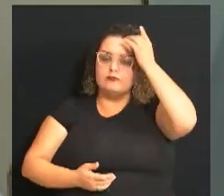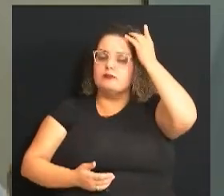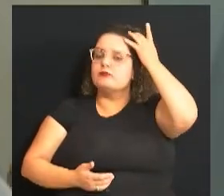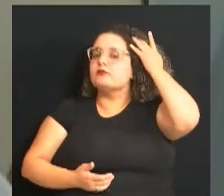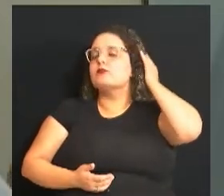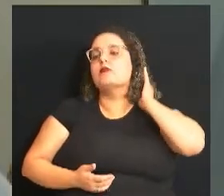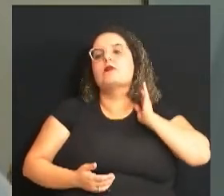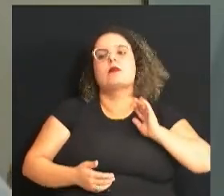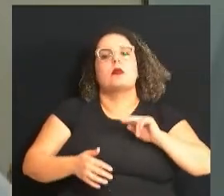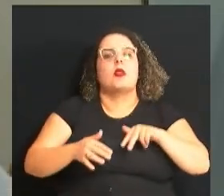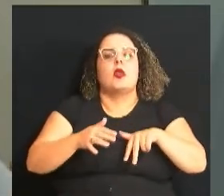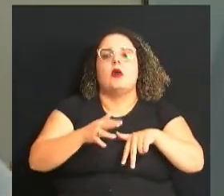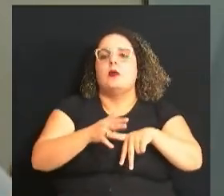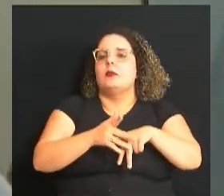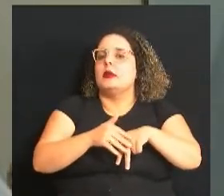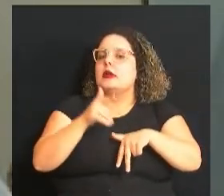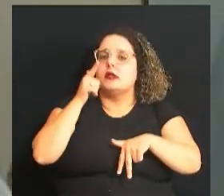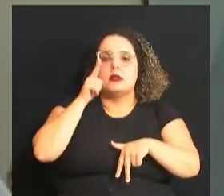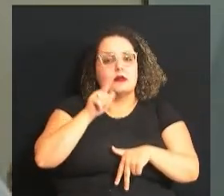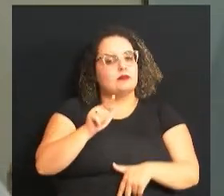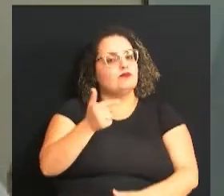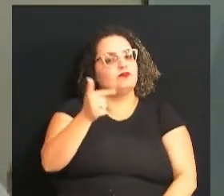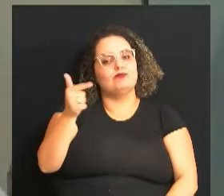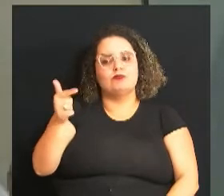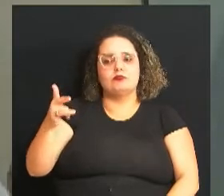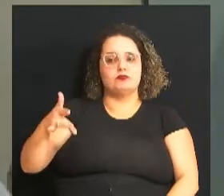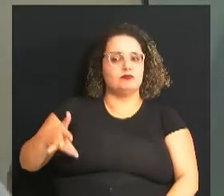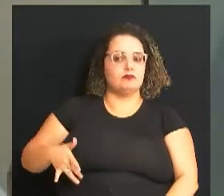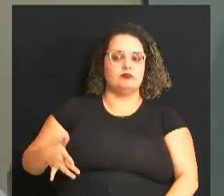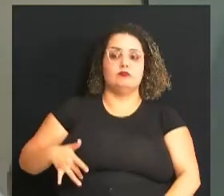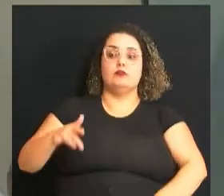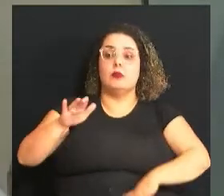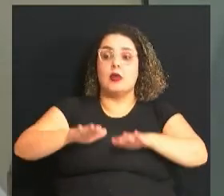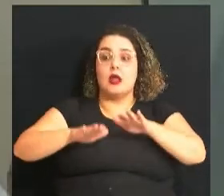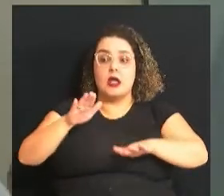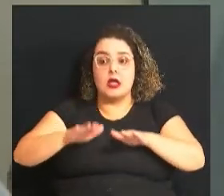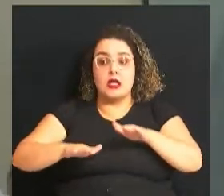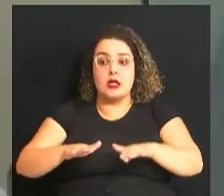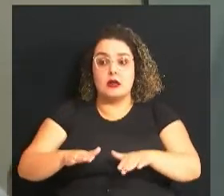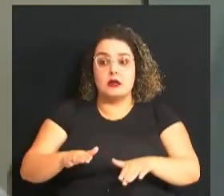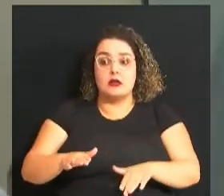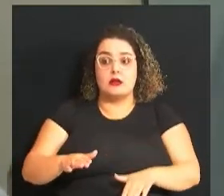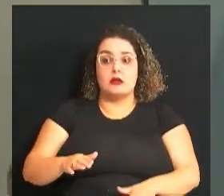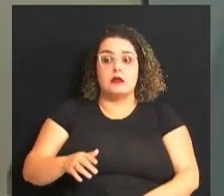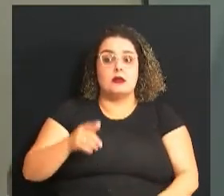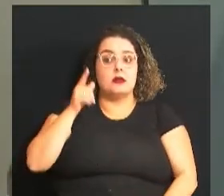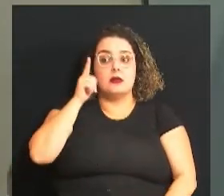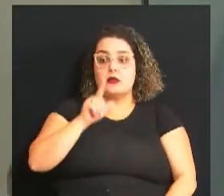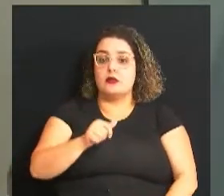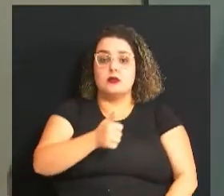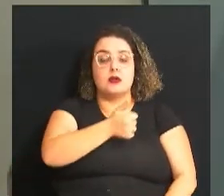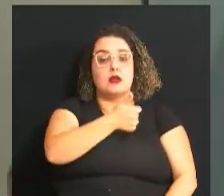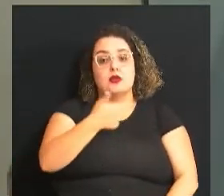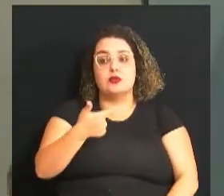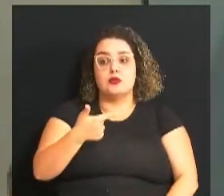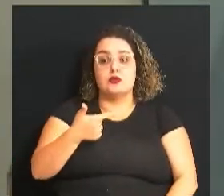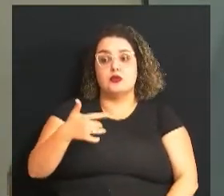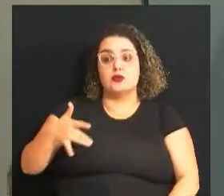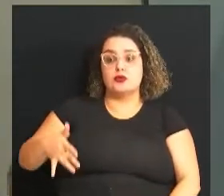ficar sem o fígado. Às vezes, o paciente não consegue ficar mais do que 12 horas sem o fígado